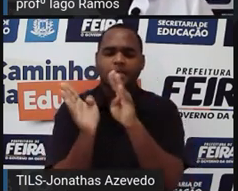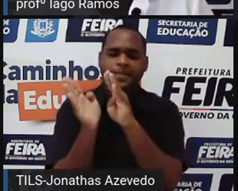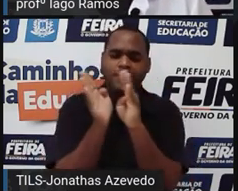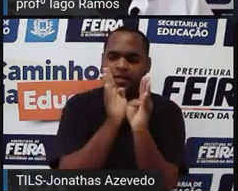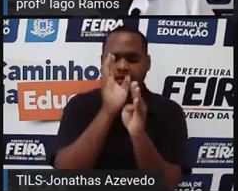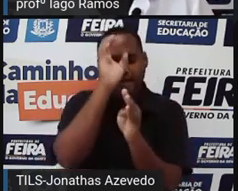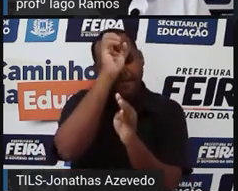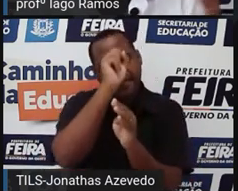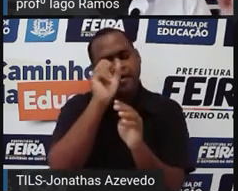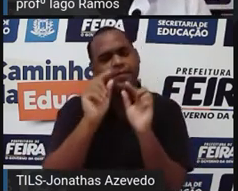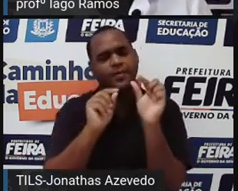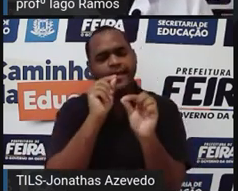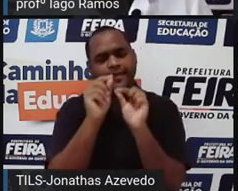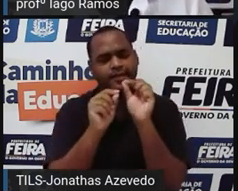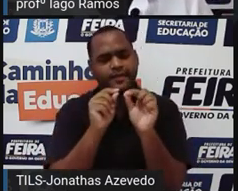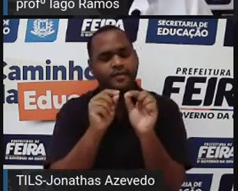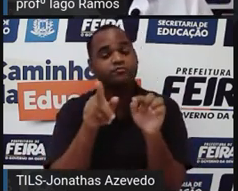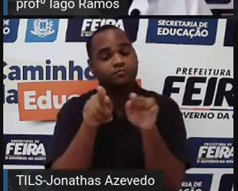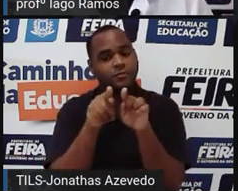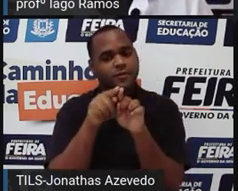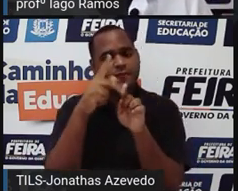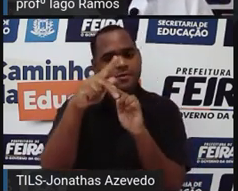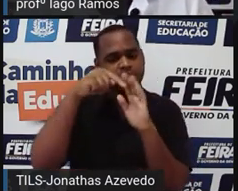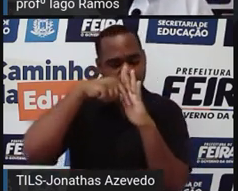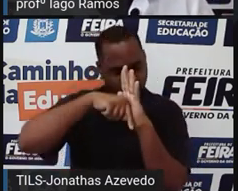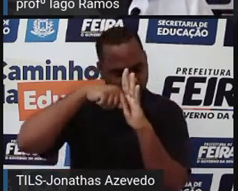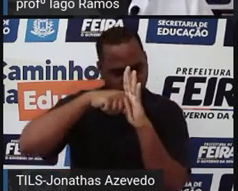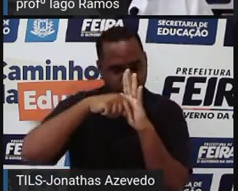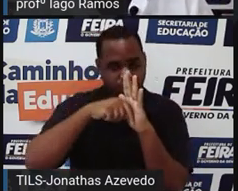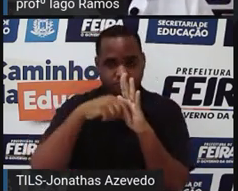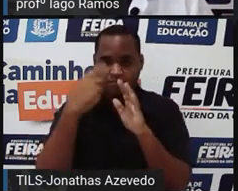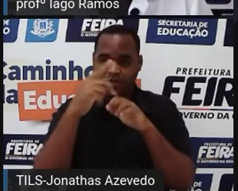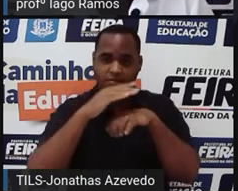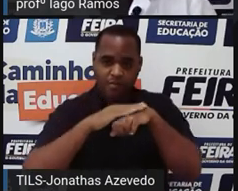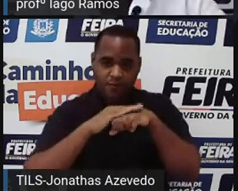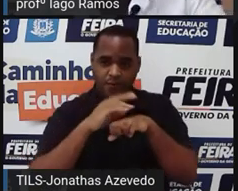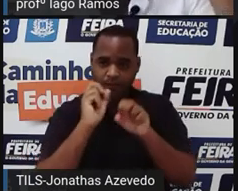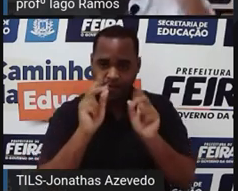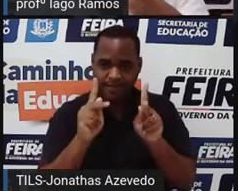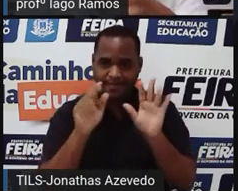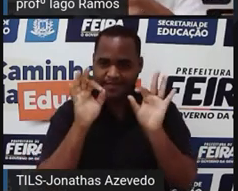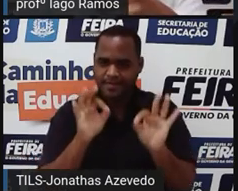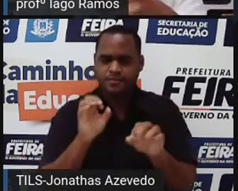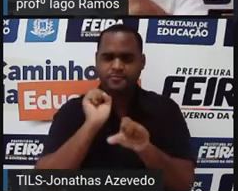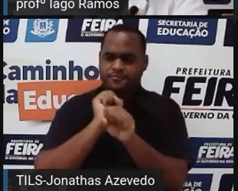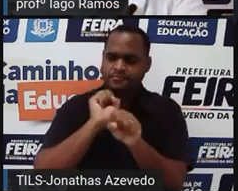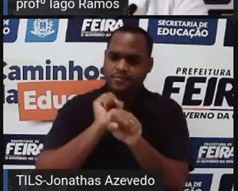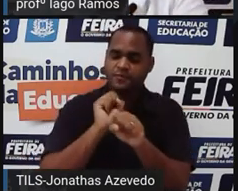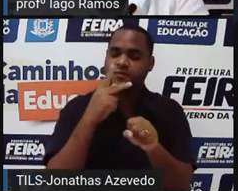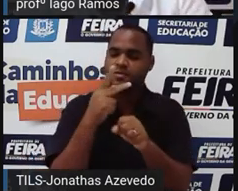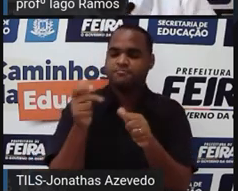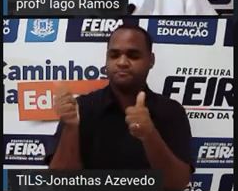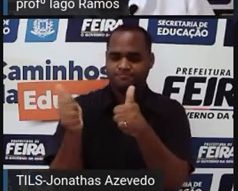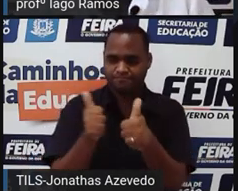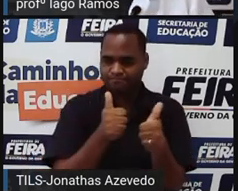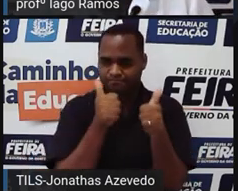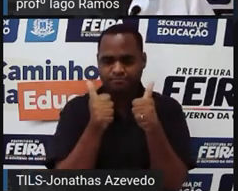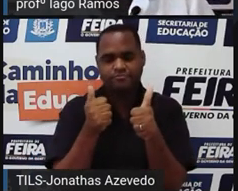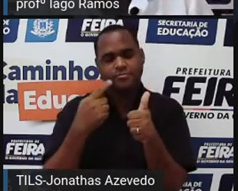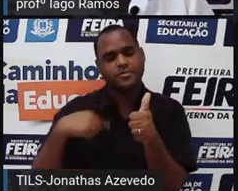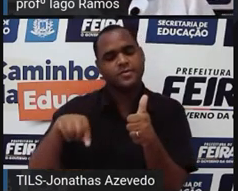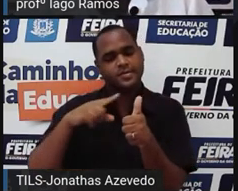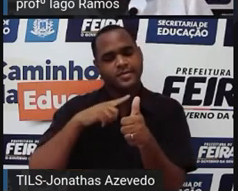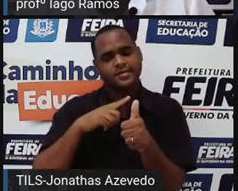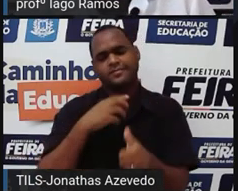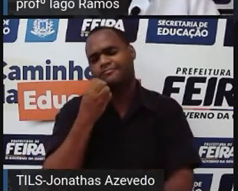aula aqui, tá bom? E aí você vai estar fazendo uma avaliação de você mesmo, certo? Eu espero que você tenha curtido, nós aqui